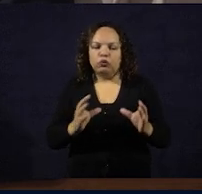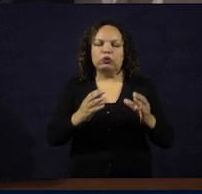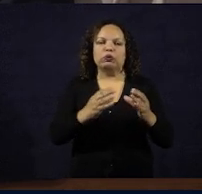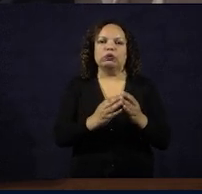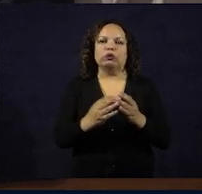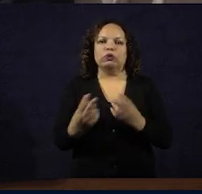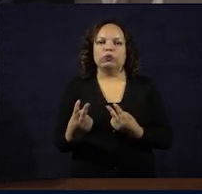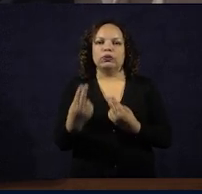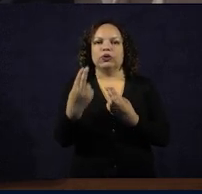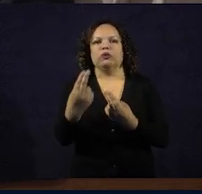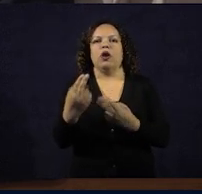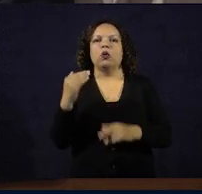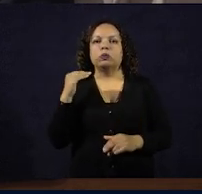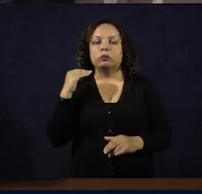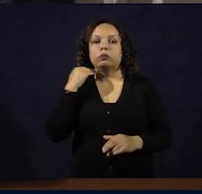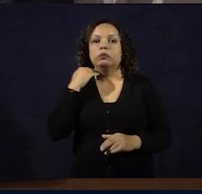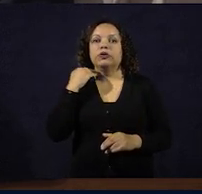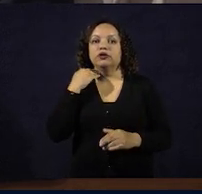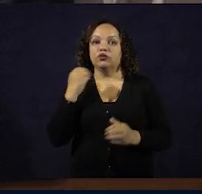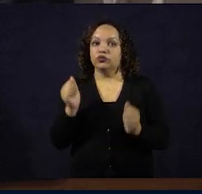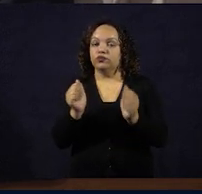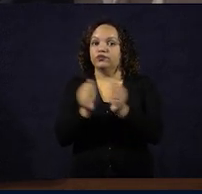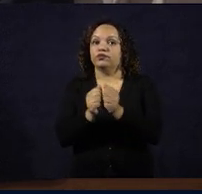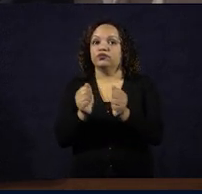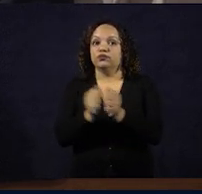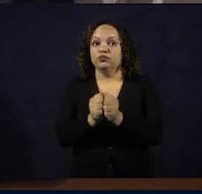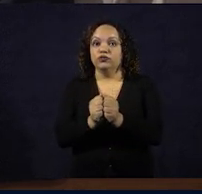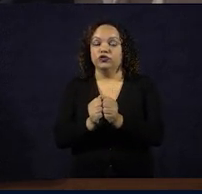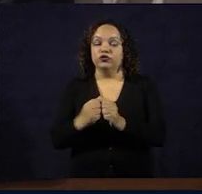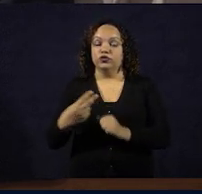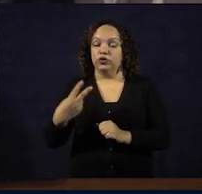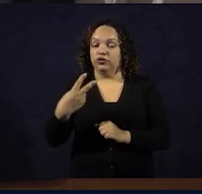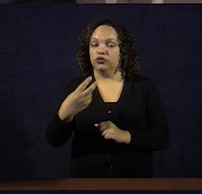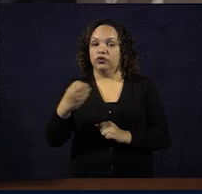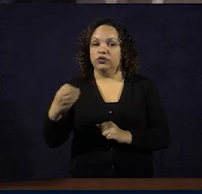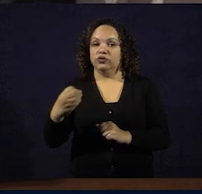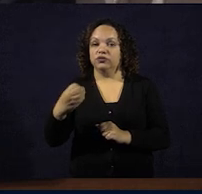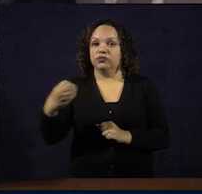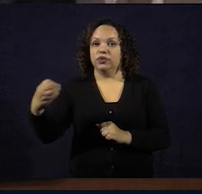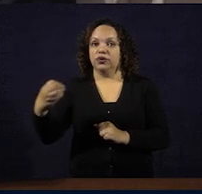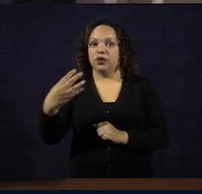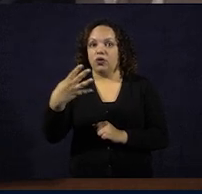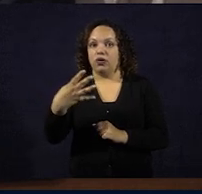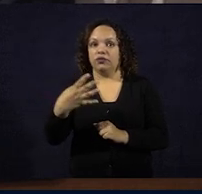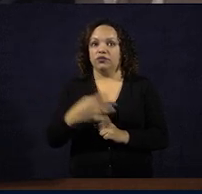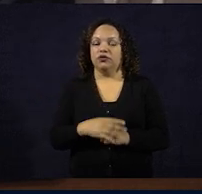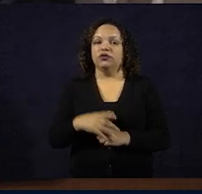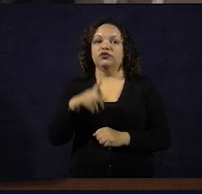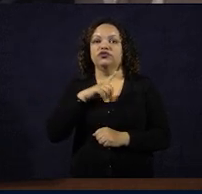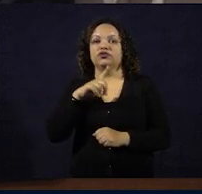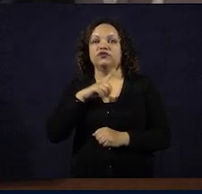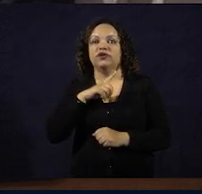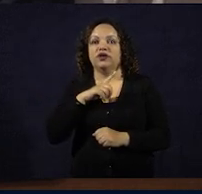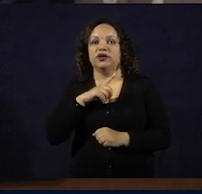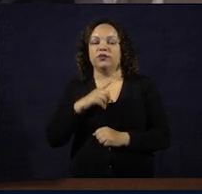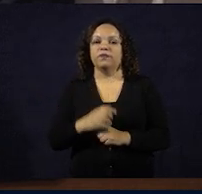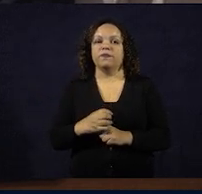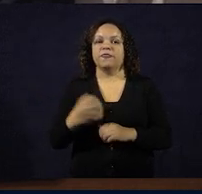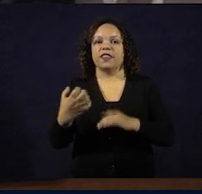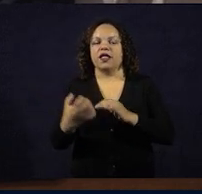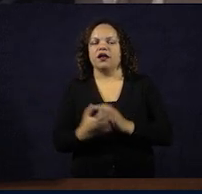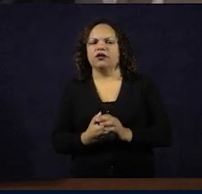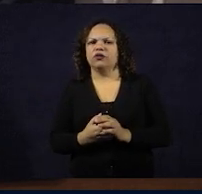banco todo mundo fazendo as operações juntos desde 2004 tiveram mais ou menos 660